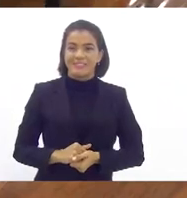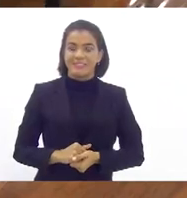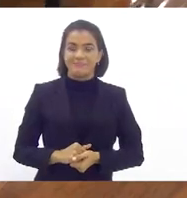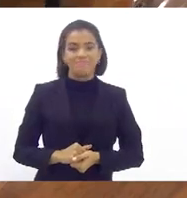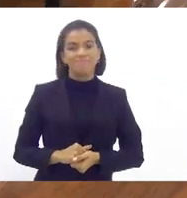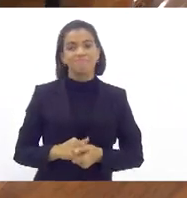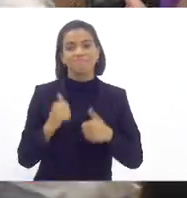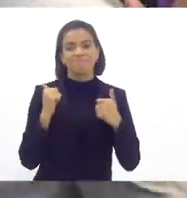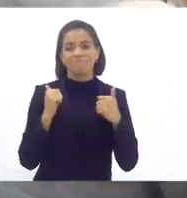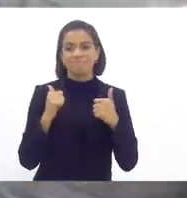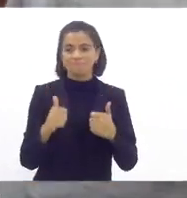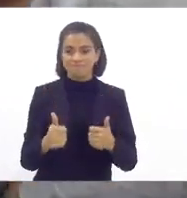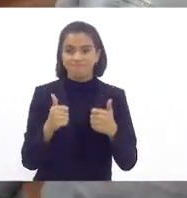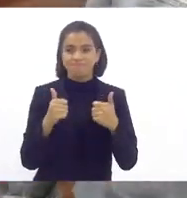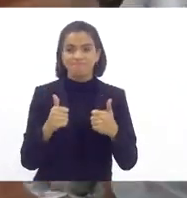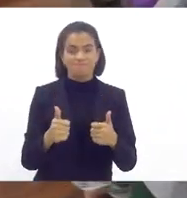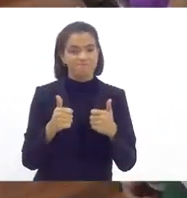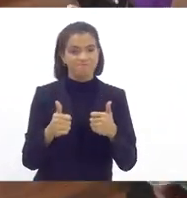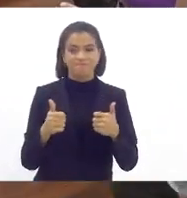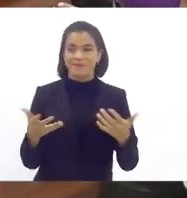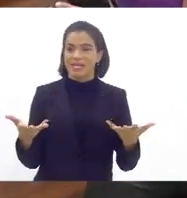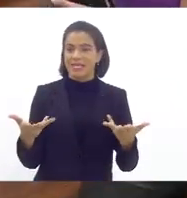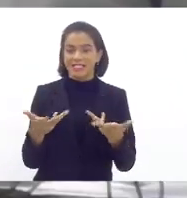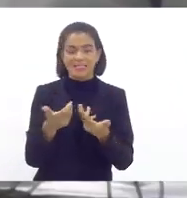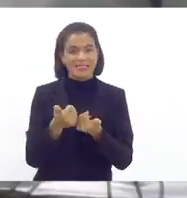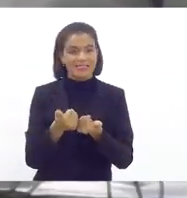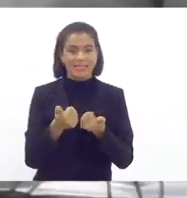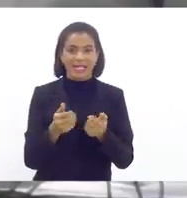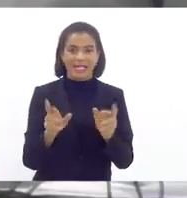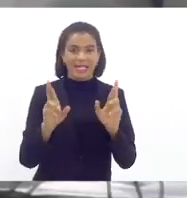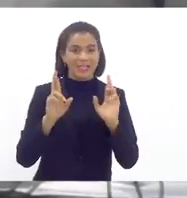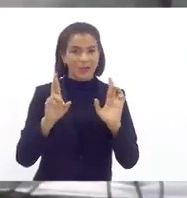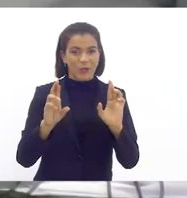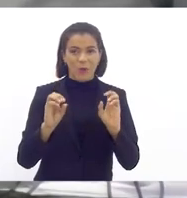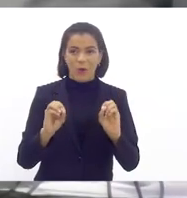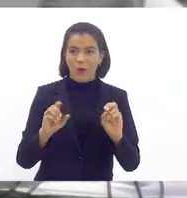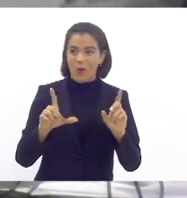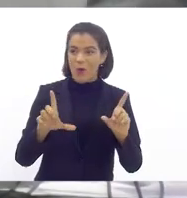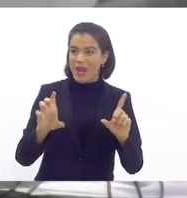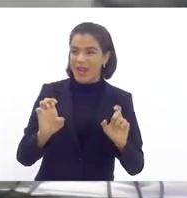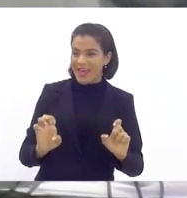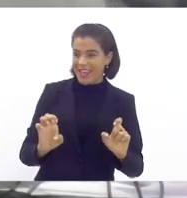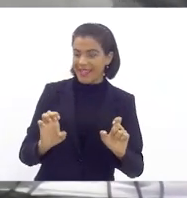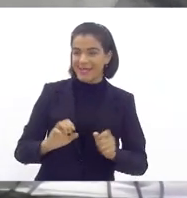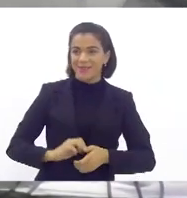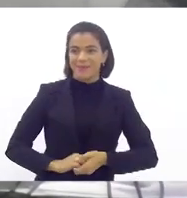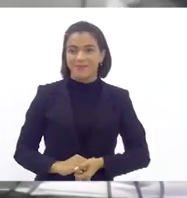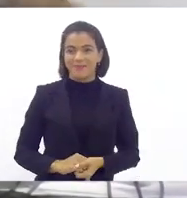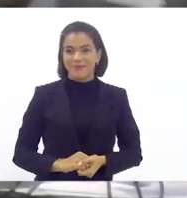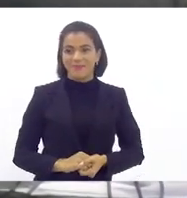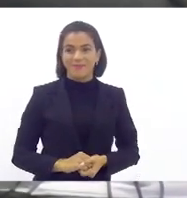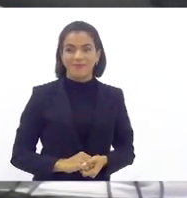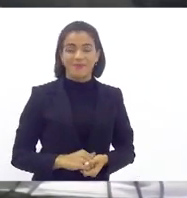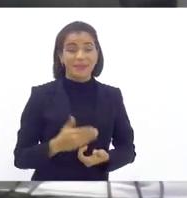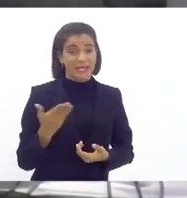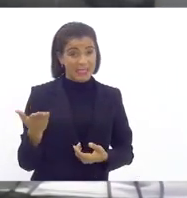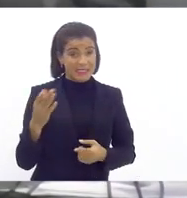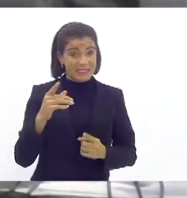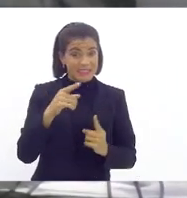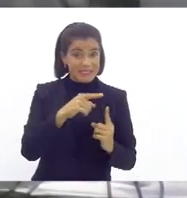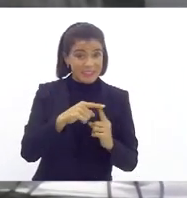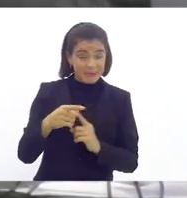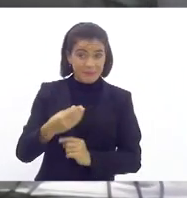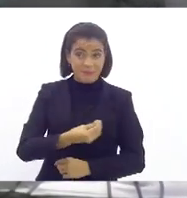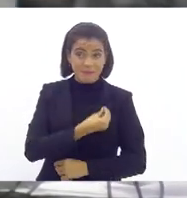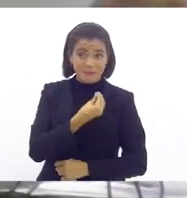Muito bem, Rolê Carioca. Muito excelente, Rolê Carioca. Só lembrando que esse tipo de participação